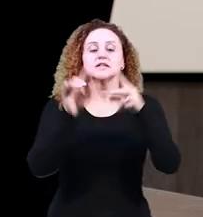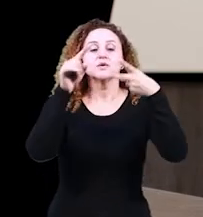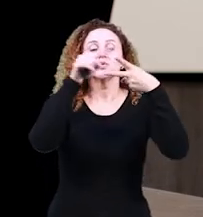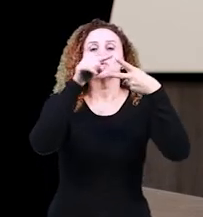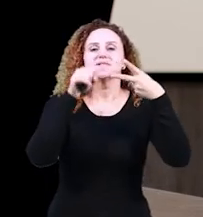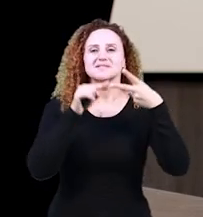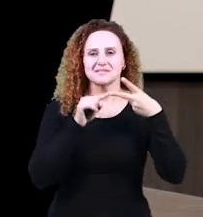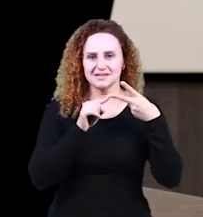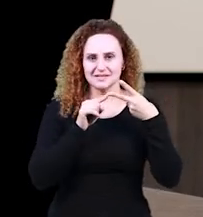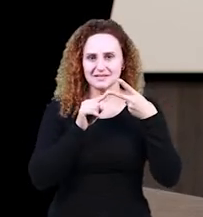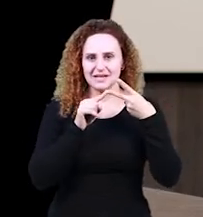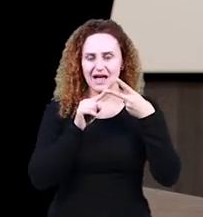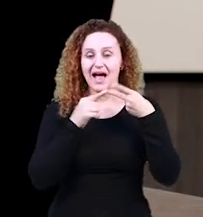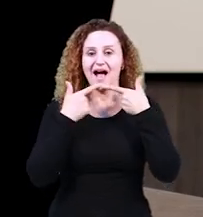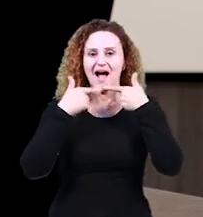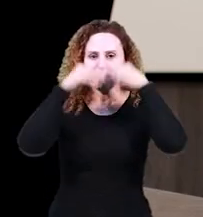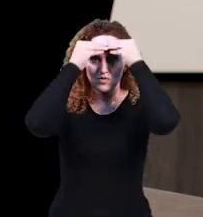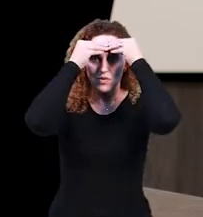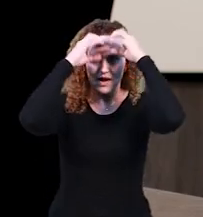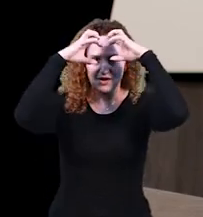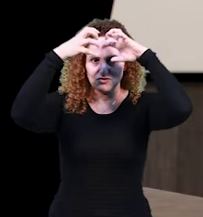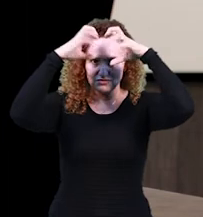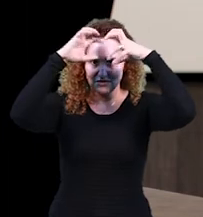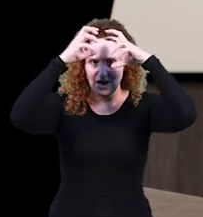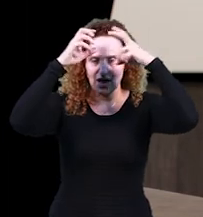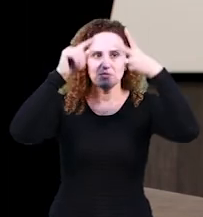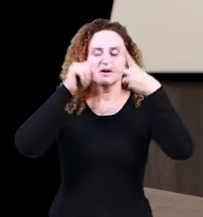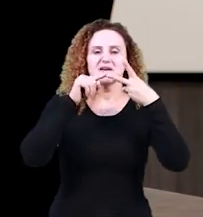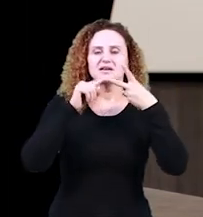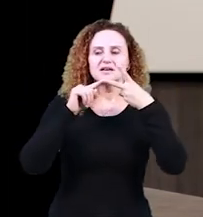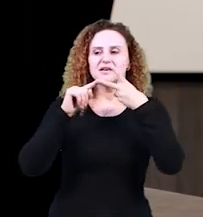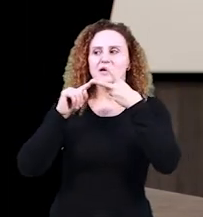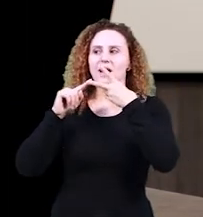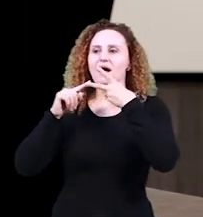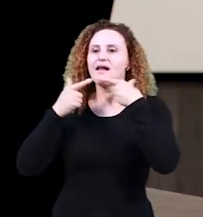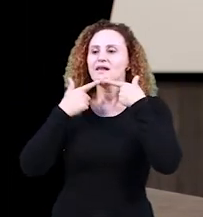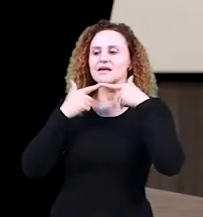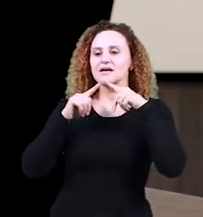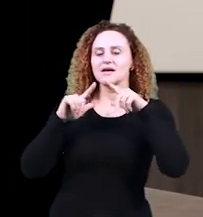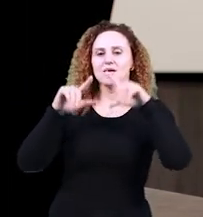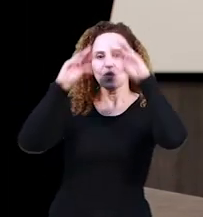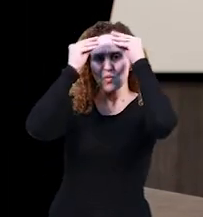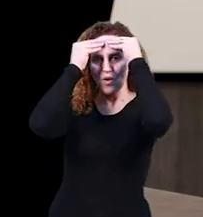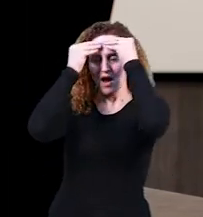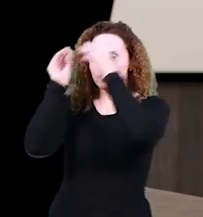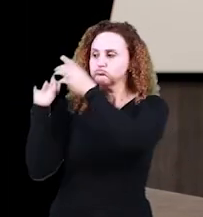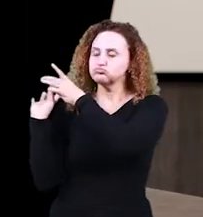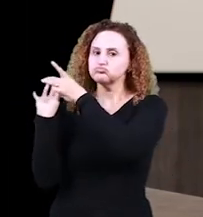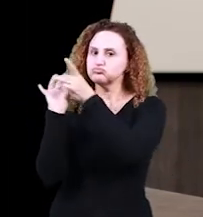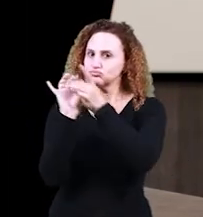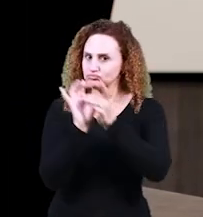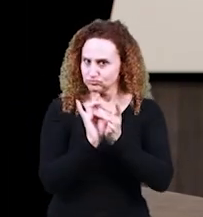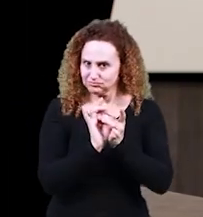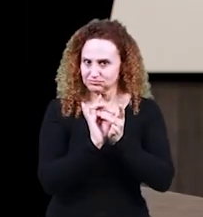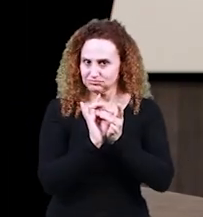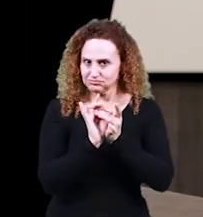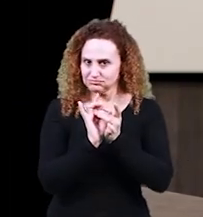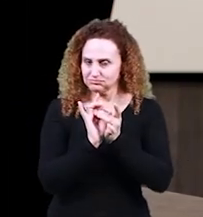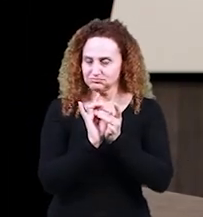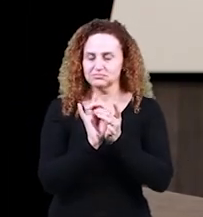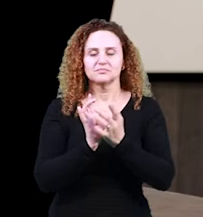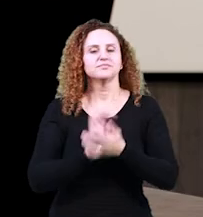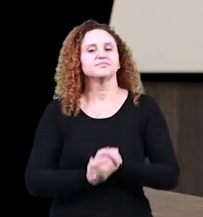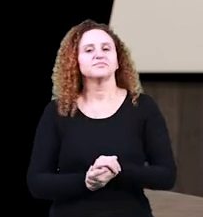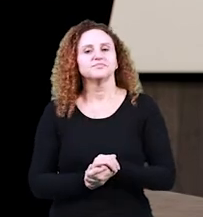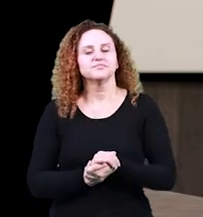são duas questões que eu te amo se coloca né Essa essa questão do e da gramática internalizada e